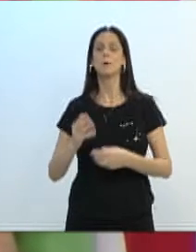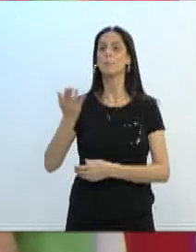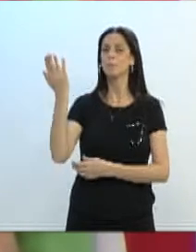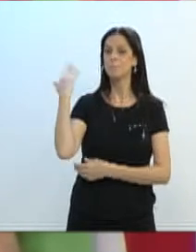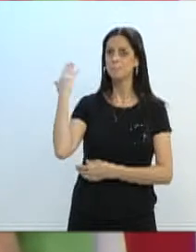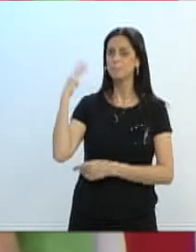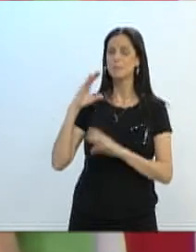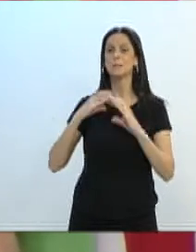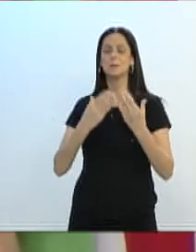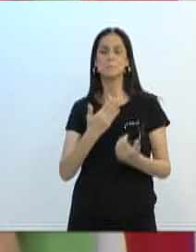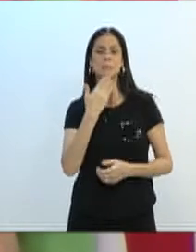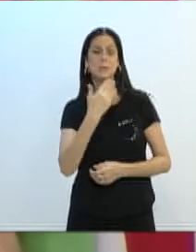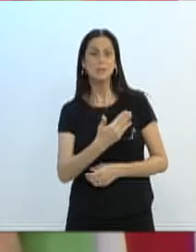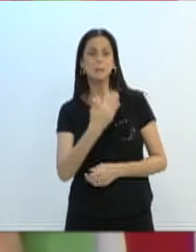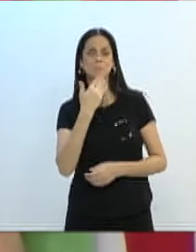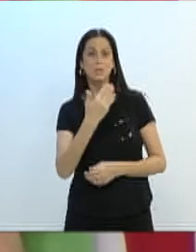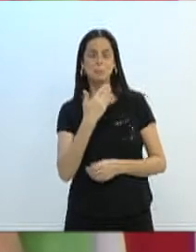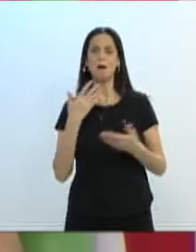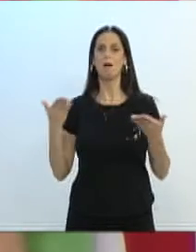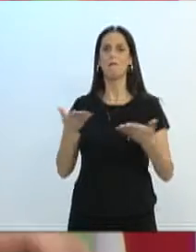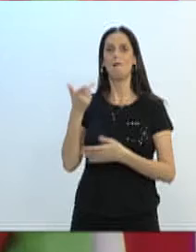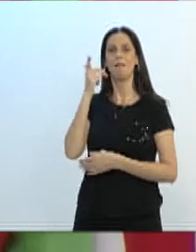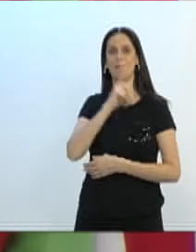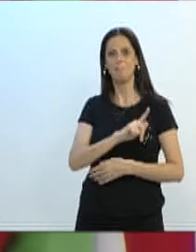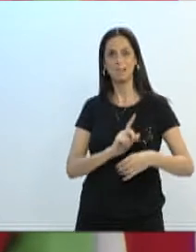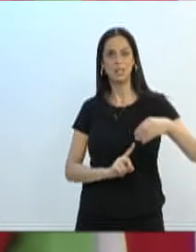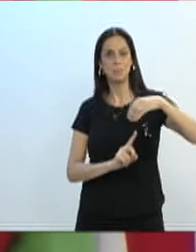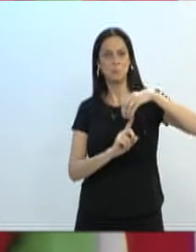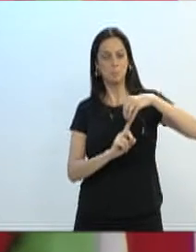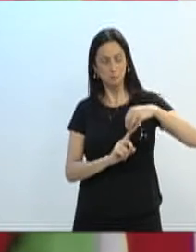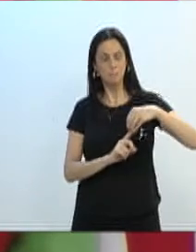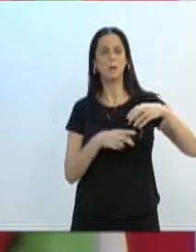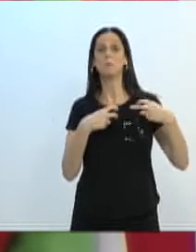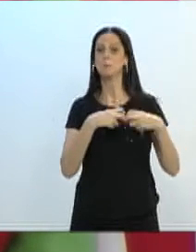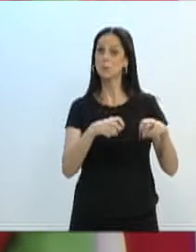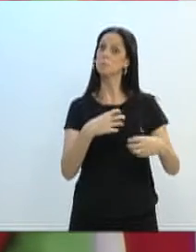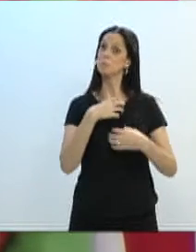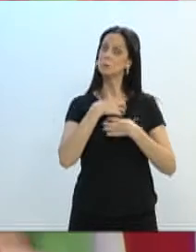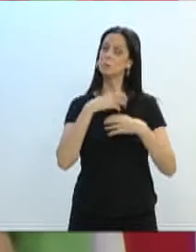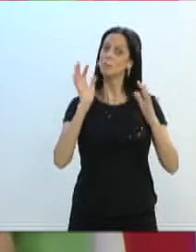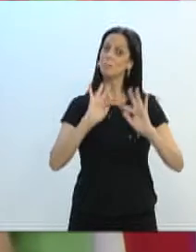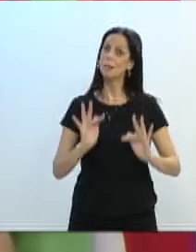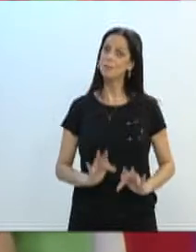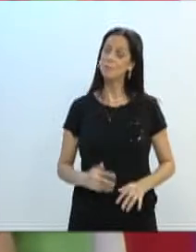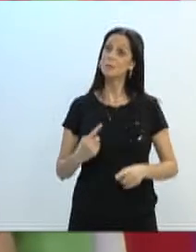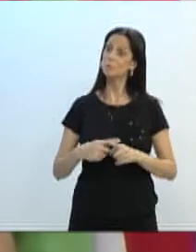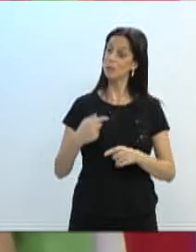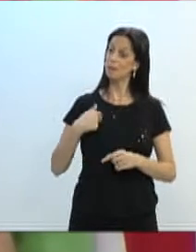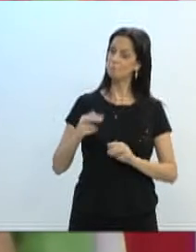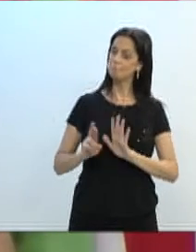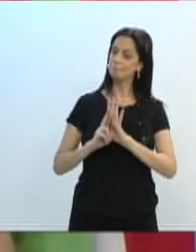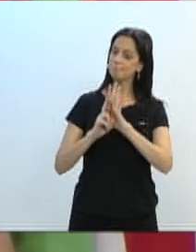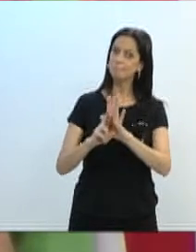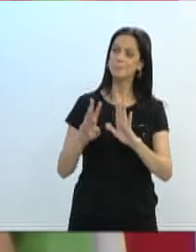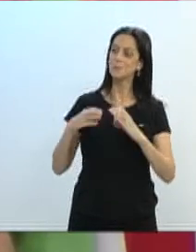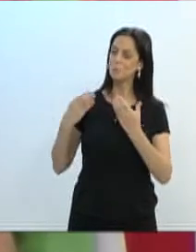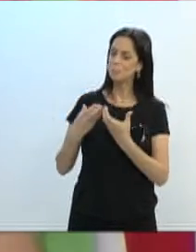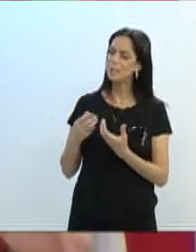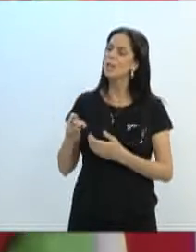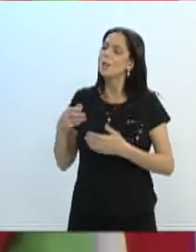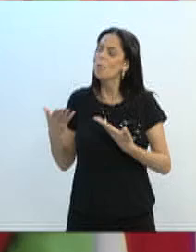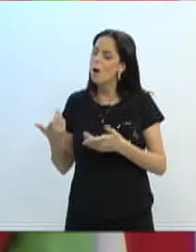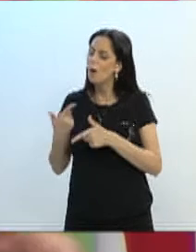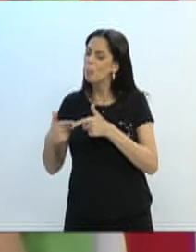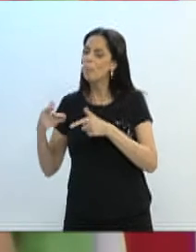observada a alteração da linha. Então, muito obrigado. Eu fico lisonjeado e feliz de poder representar a nossa comunidade, trazer as soluções com